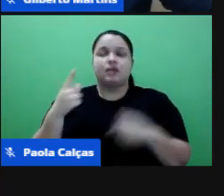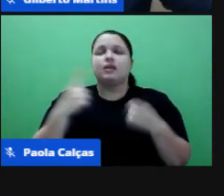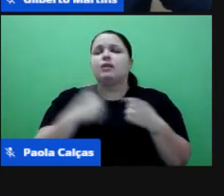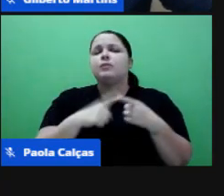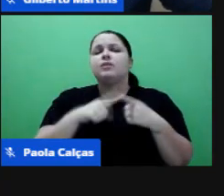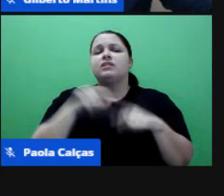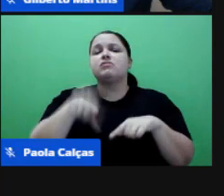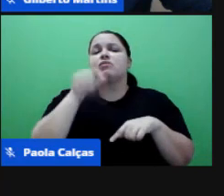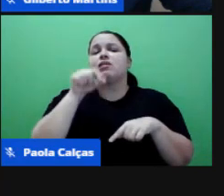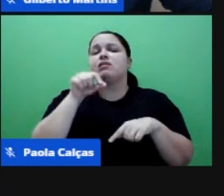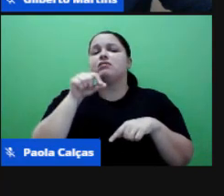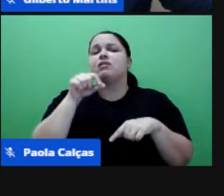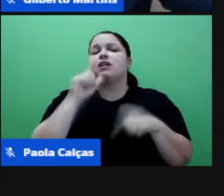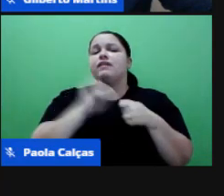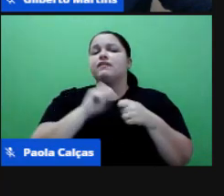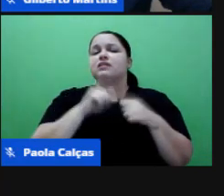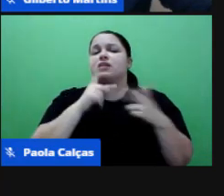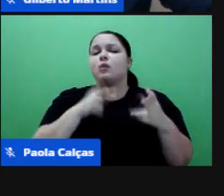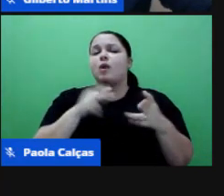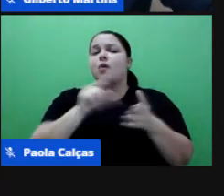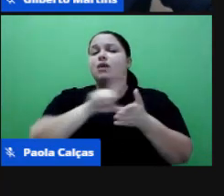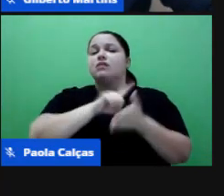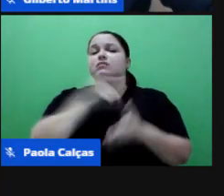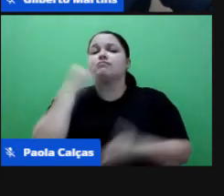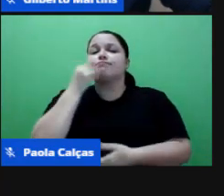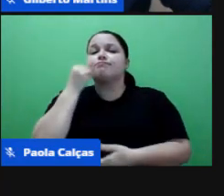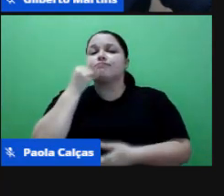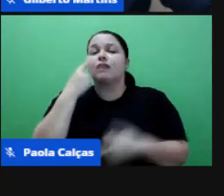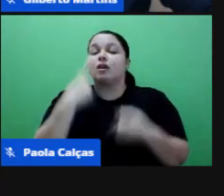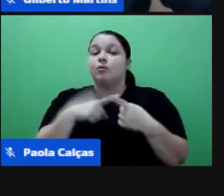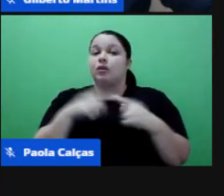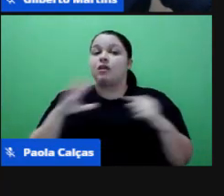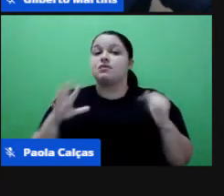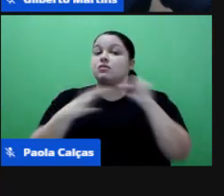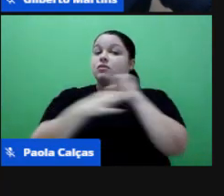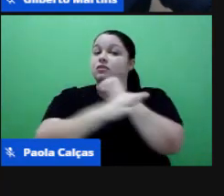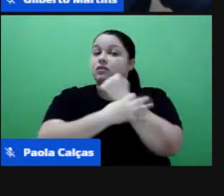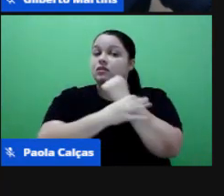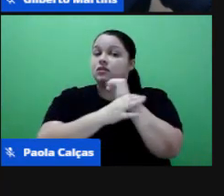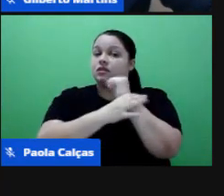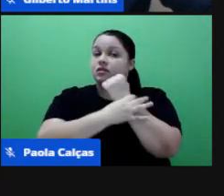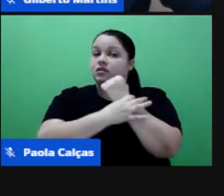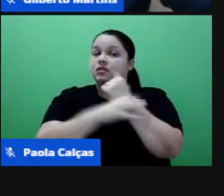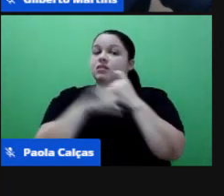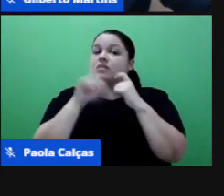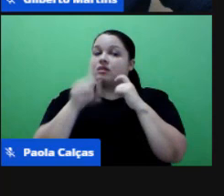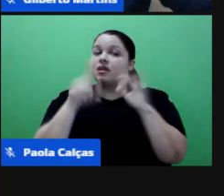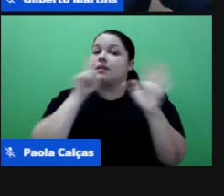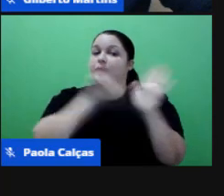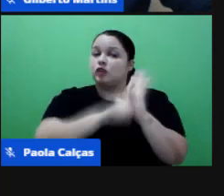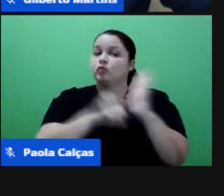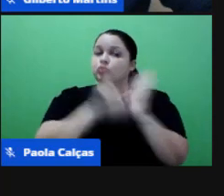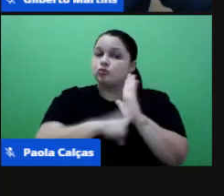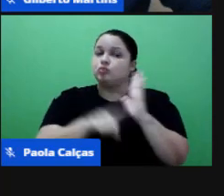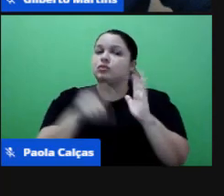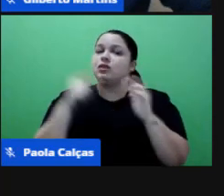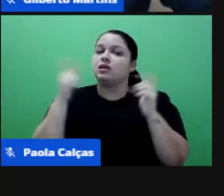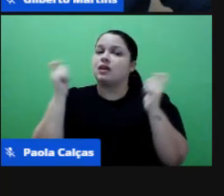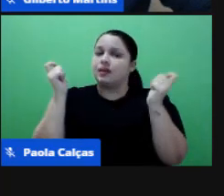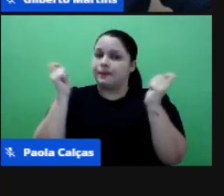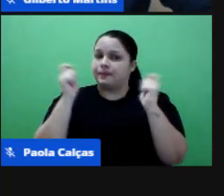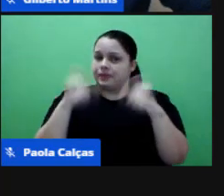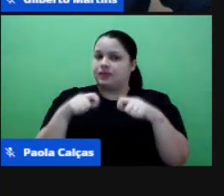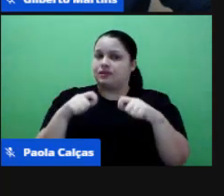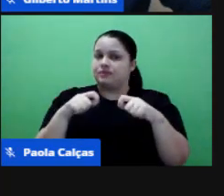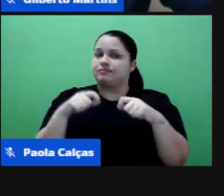escolha? Porque nós temos a segurança da validade desses itens e dessas questões, como são